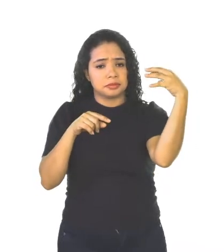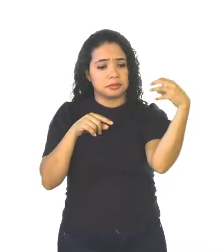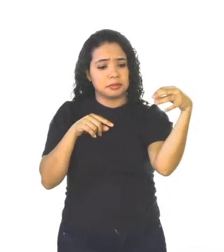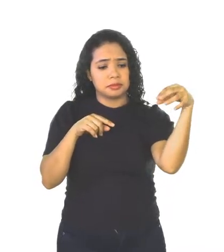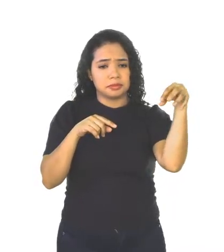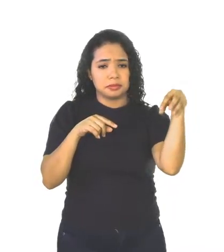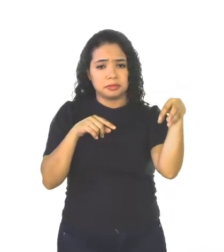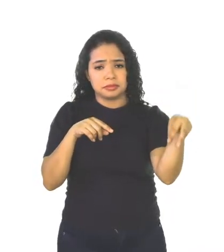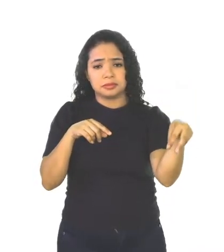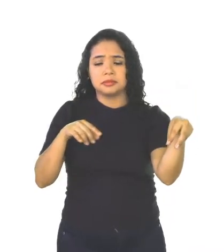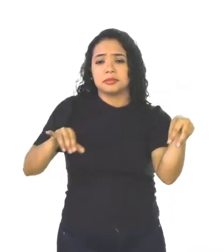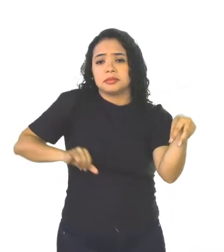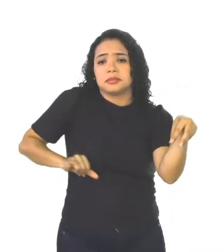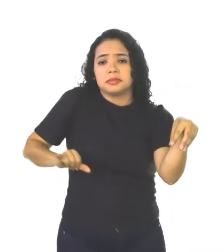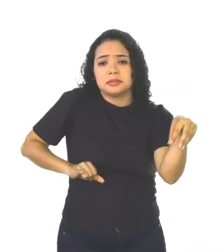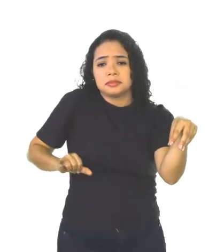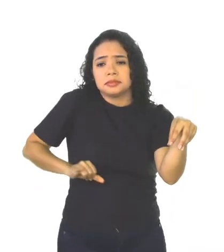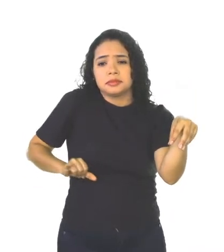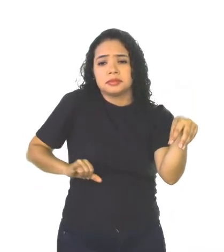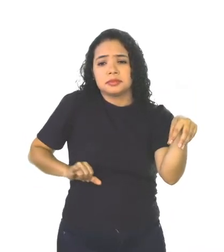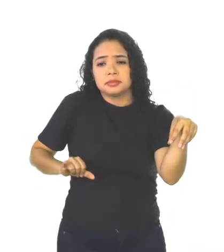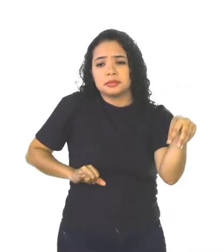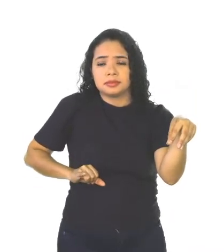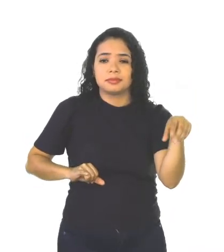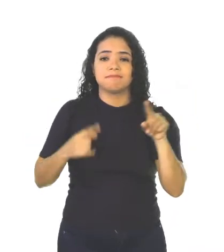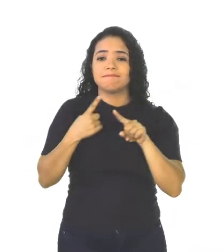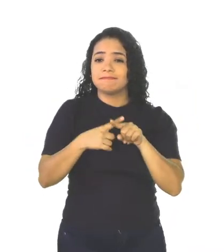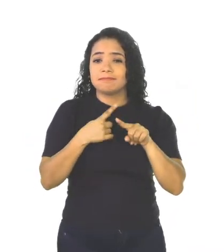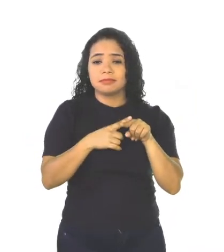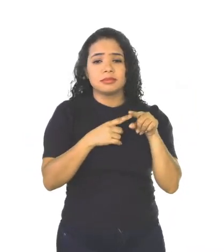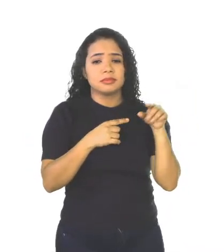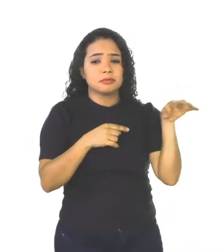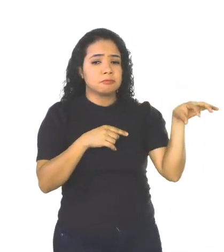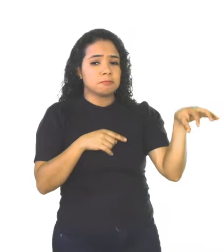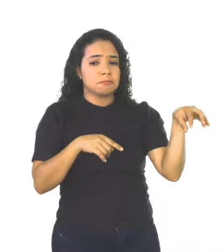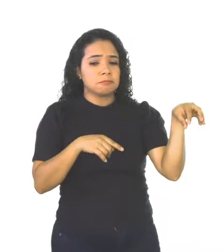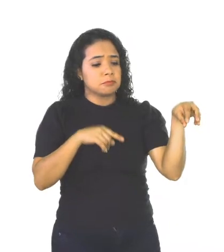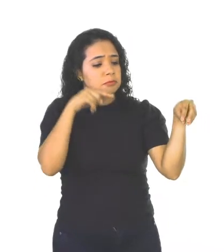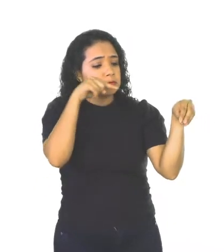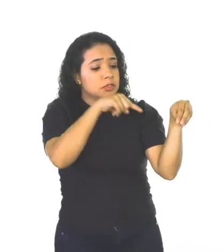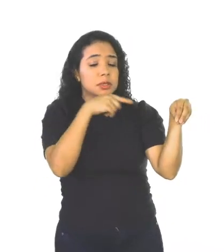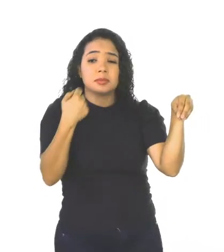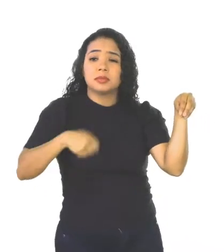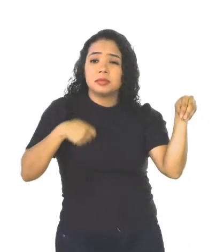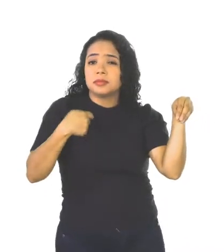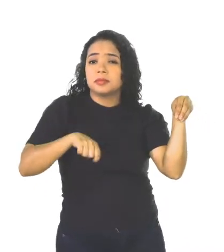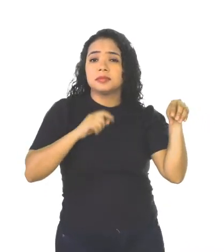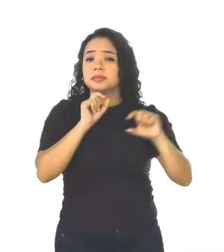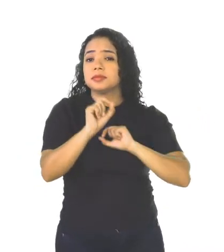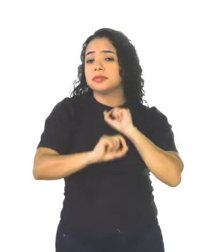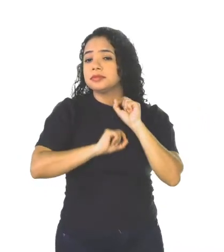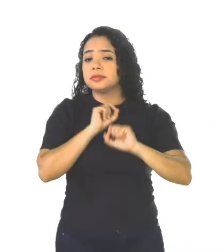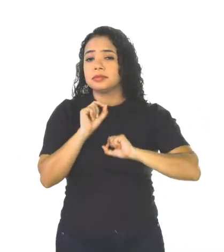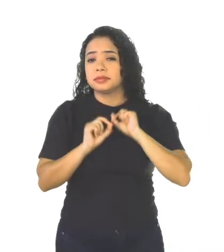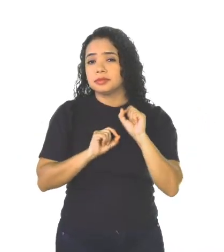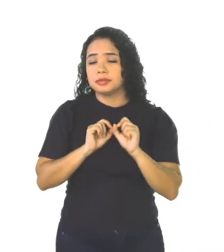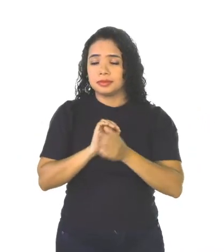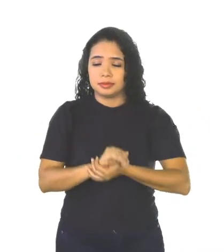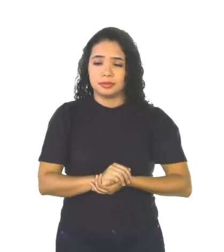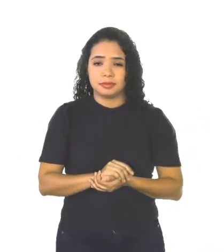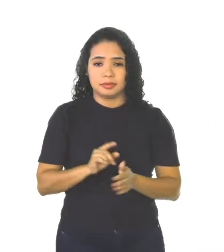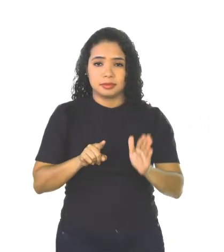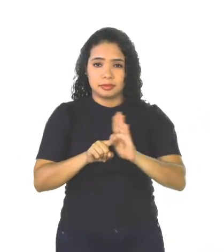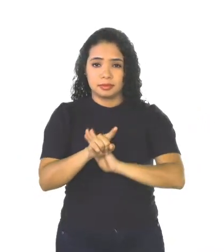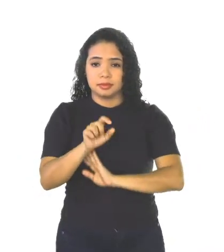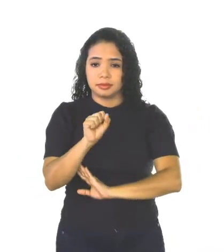ele sofrer? Né? O que toda planta precisa? Então você vai responder lá. Questão